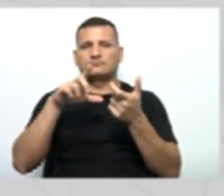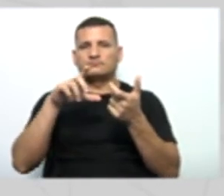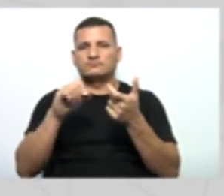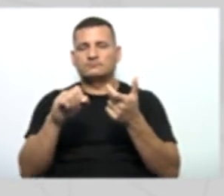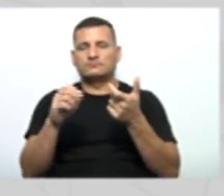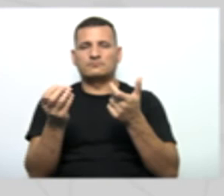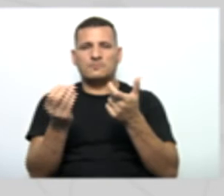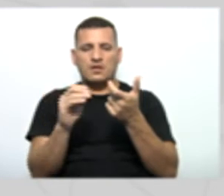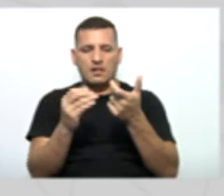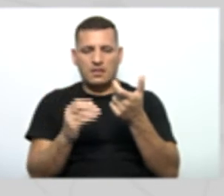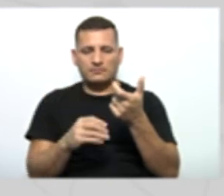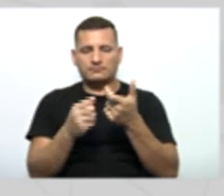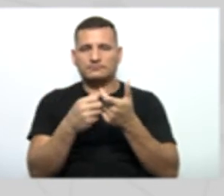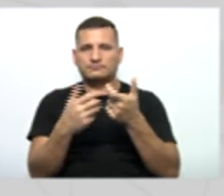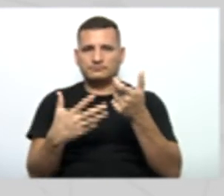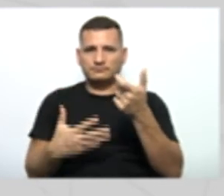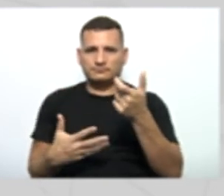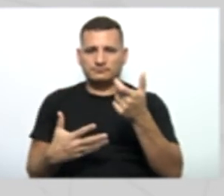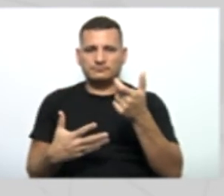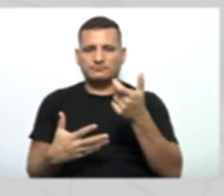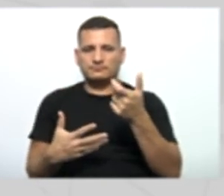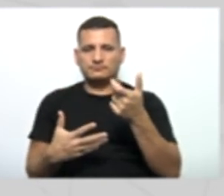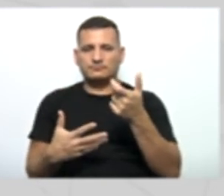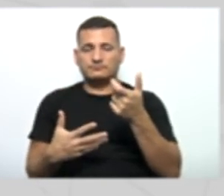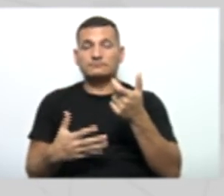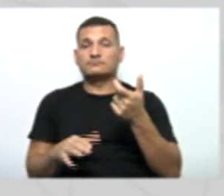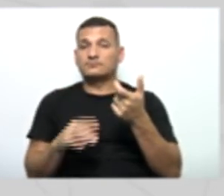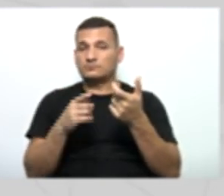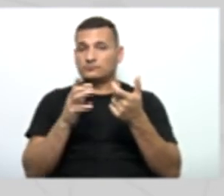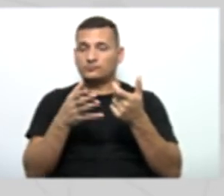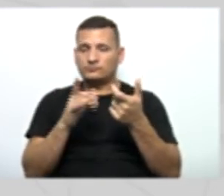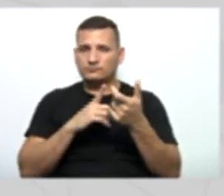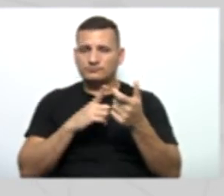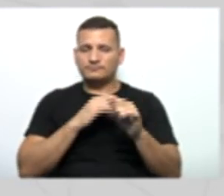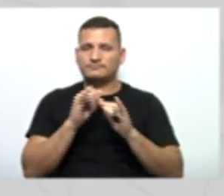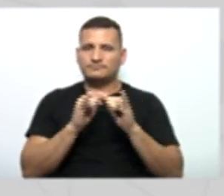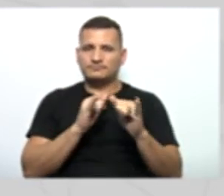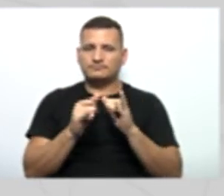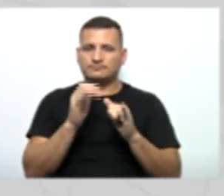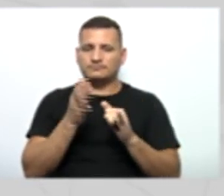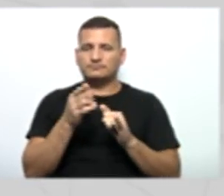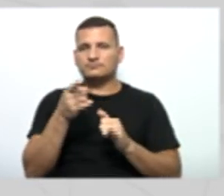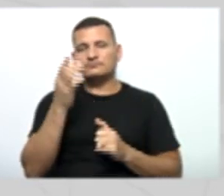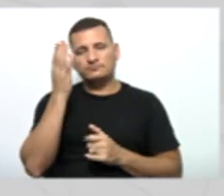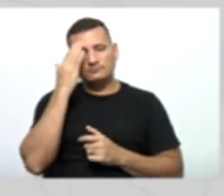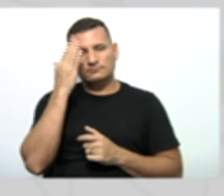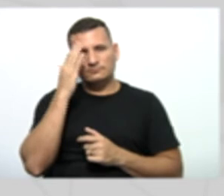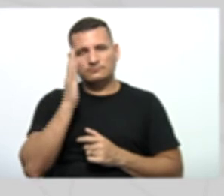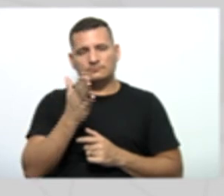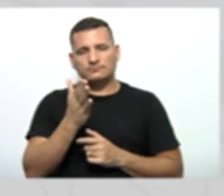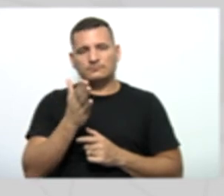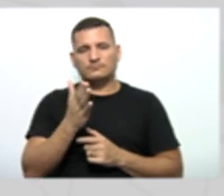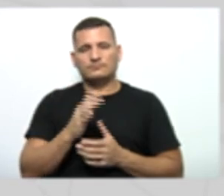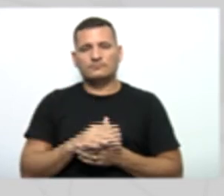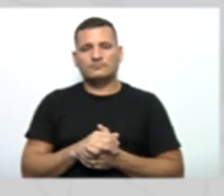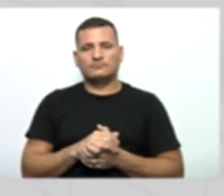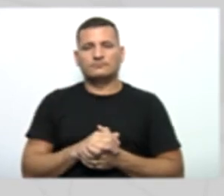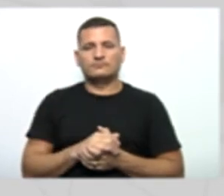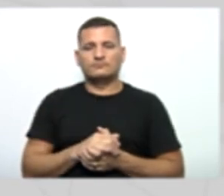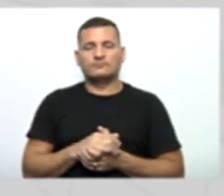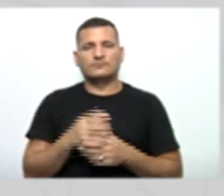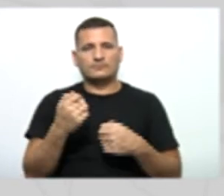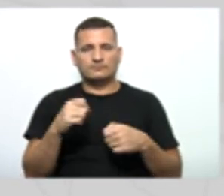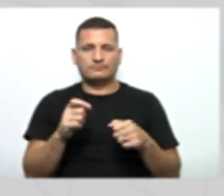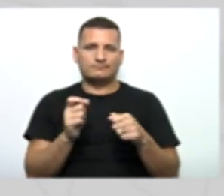identificado, ó. Então, isso você já tem informação. Então, você já sabe o que, ó, que é necessário